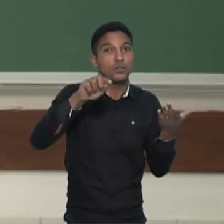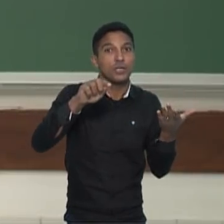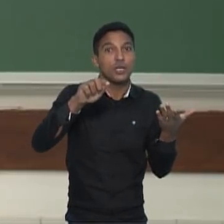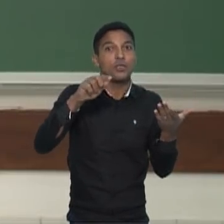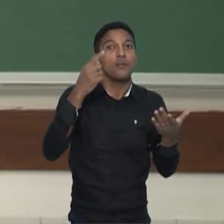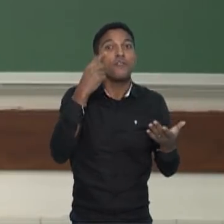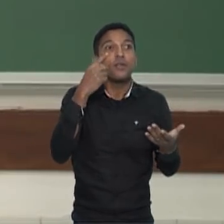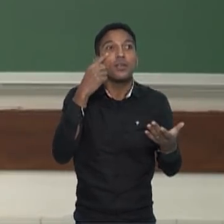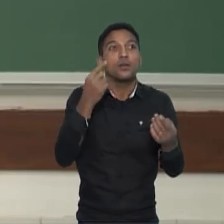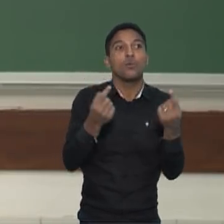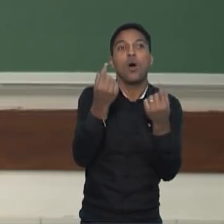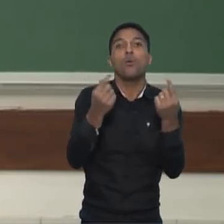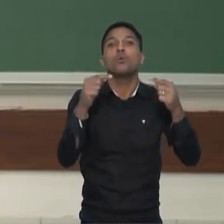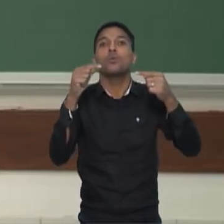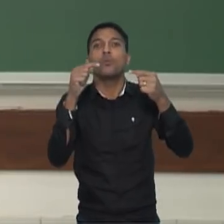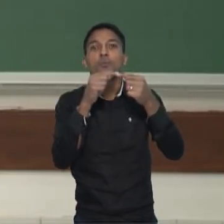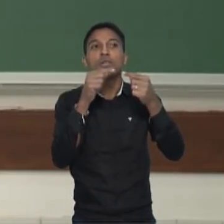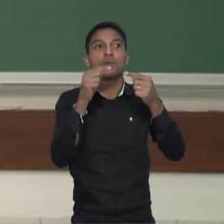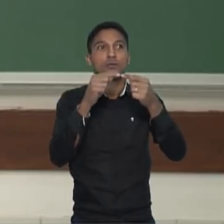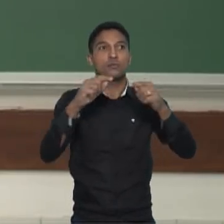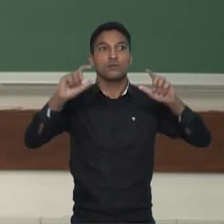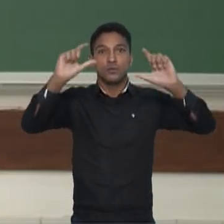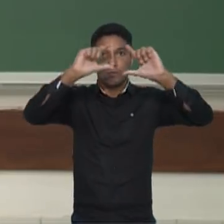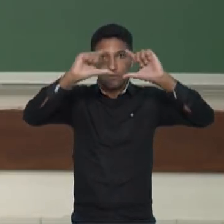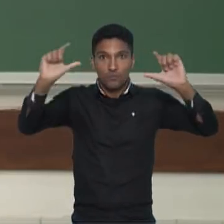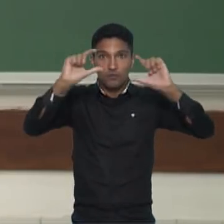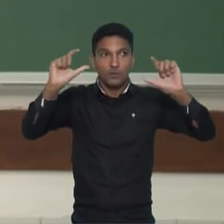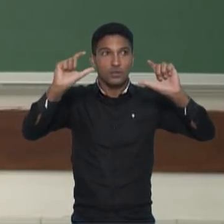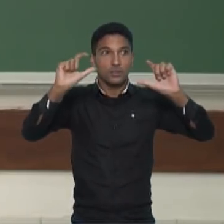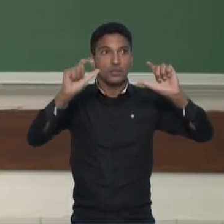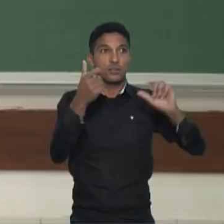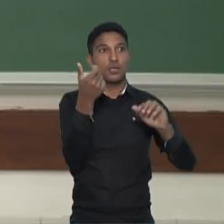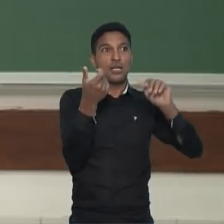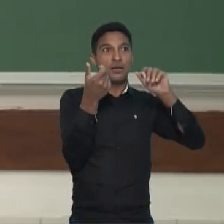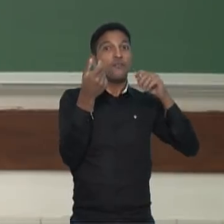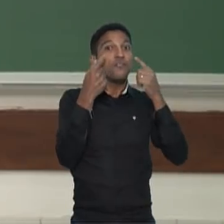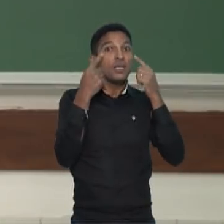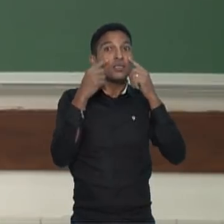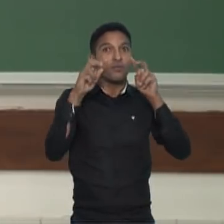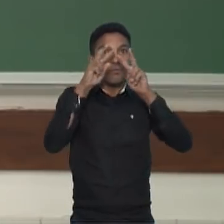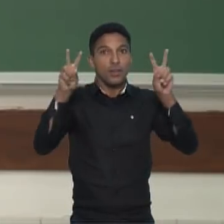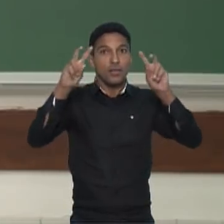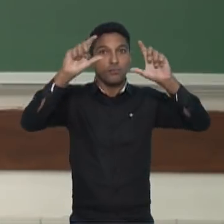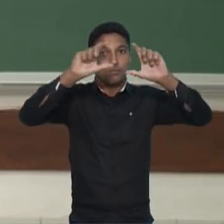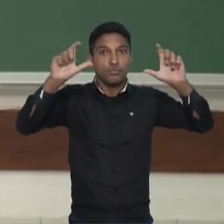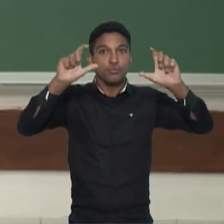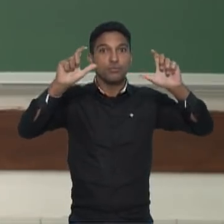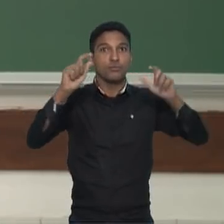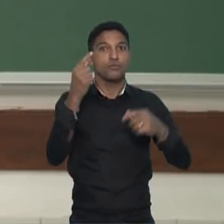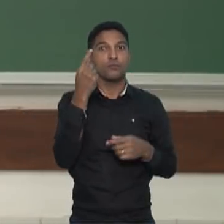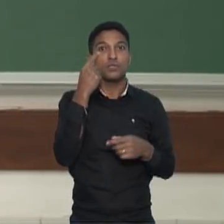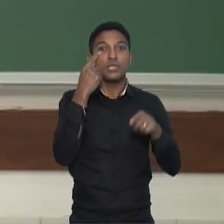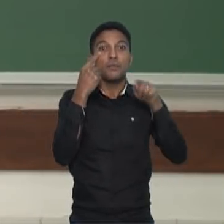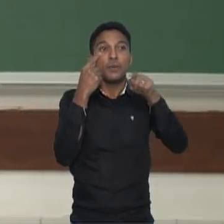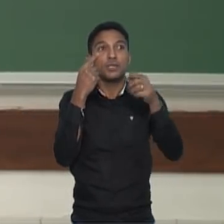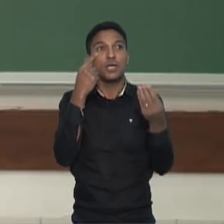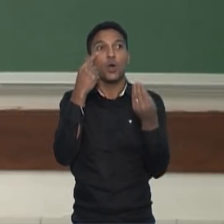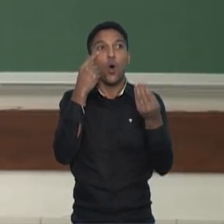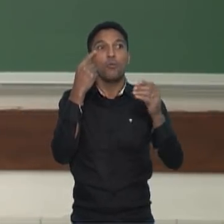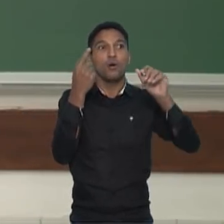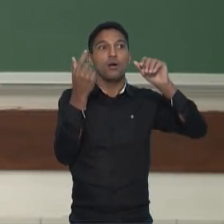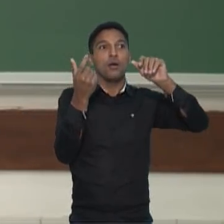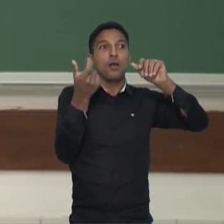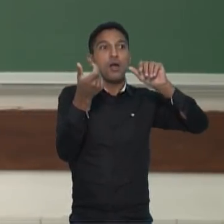cada verbo que está nesse exercício. Então, veja comigo a leitura do exercício e já vá pensando em como você vai classificar